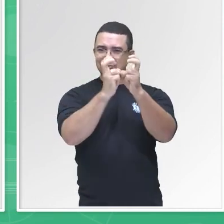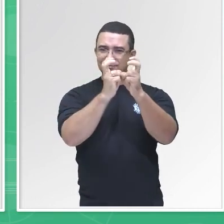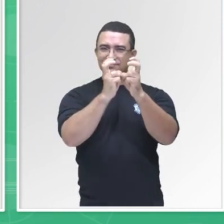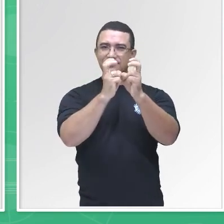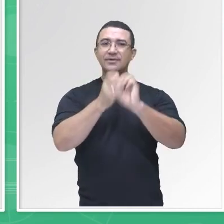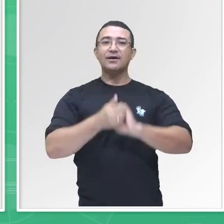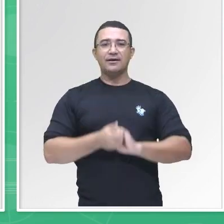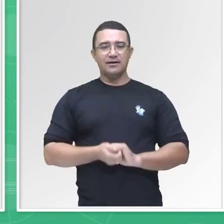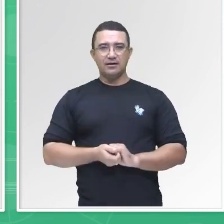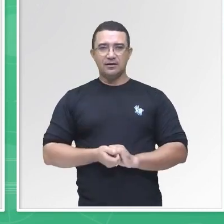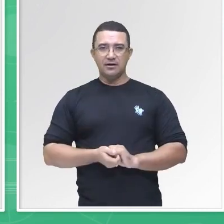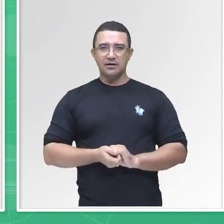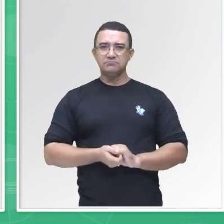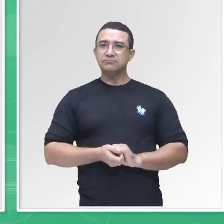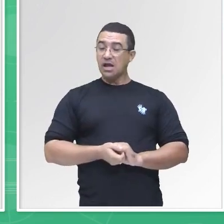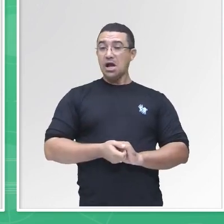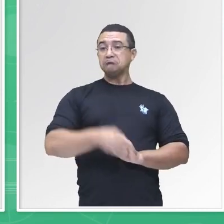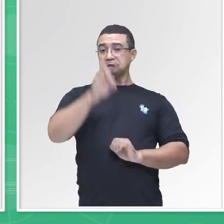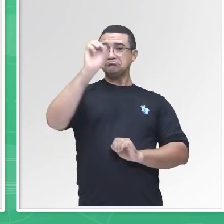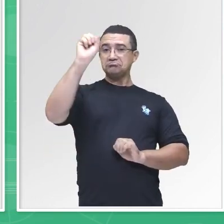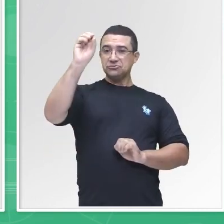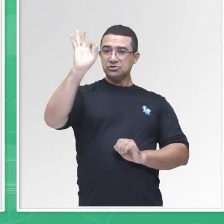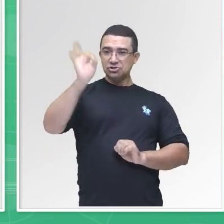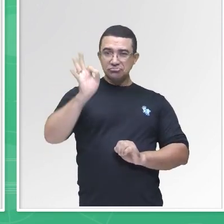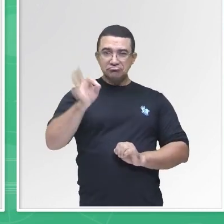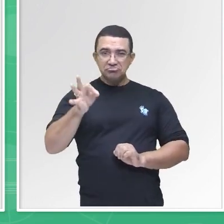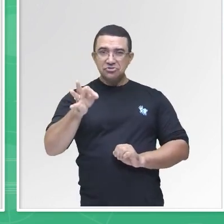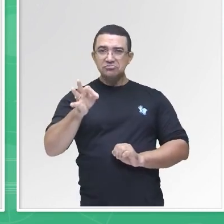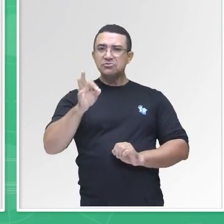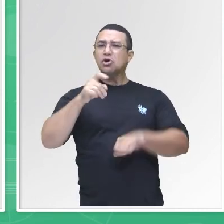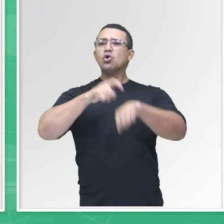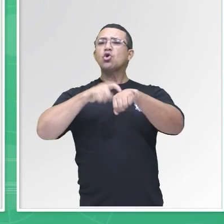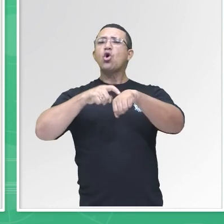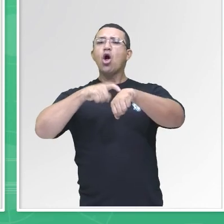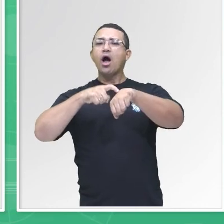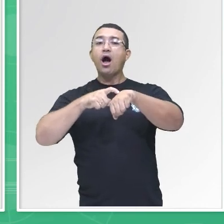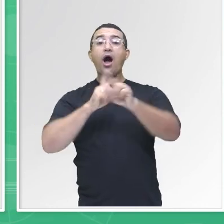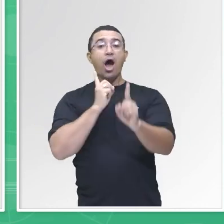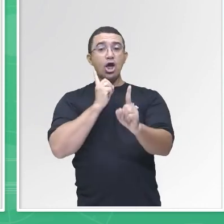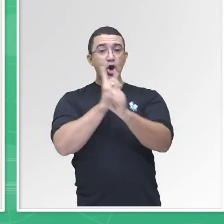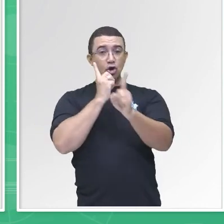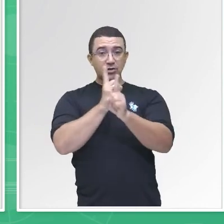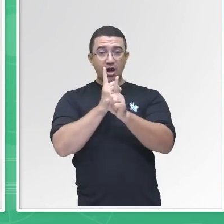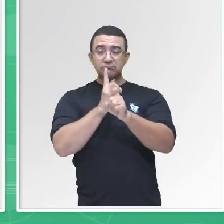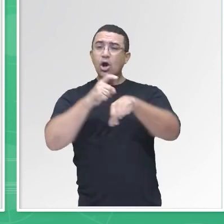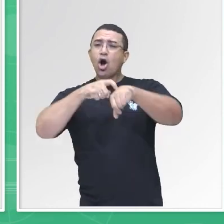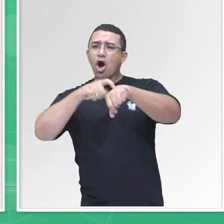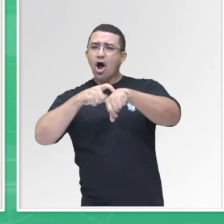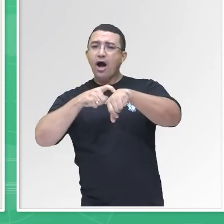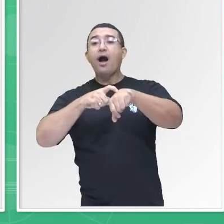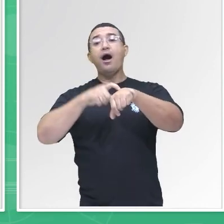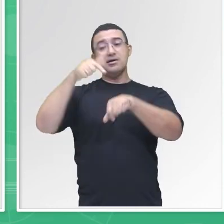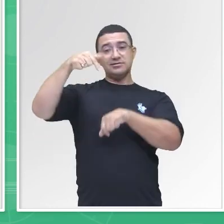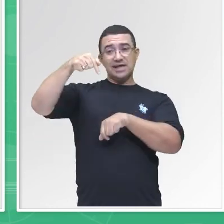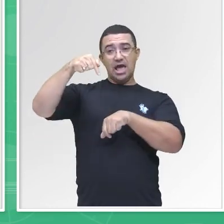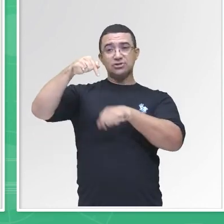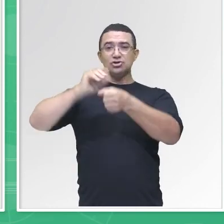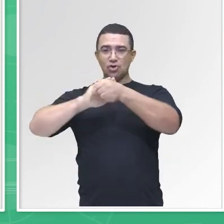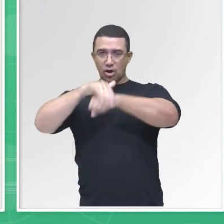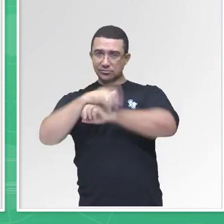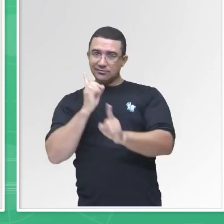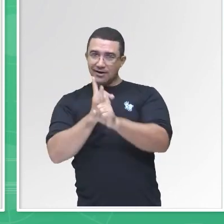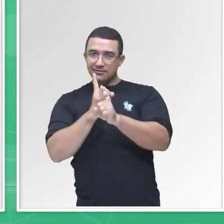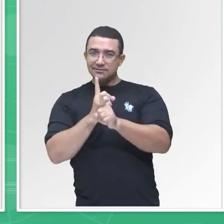acordo, a que horas? E que horas a gente vai se encontrar na estação do metrô? A las 7 de la noche. Opa, vale,